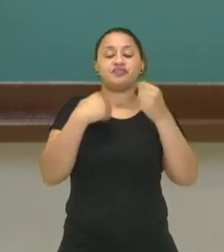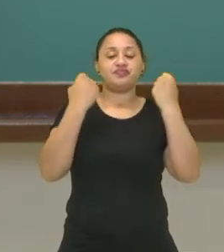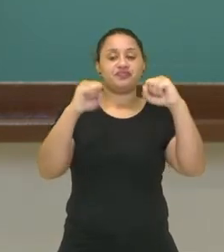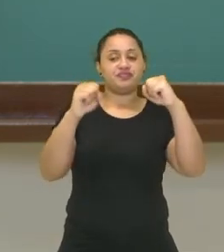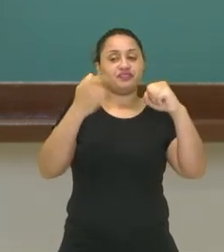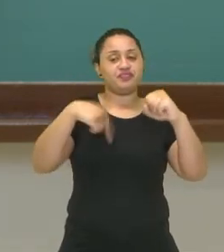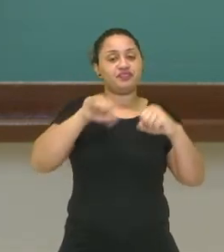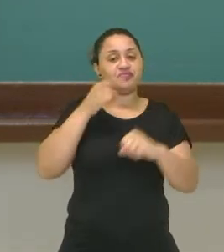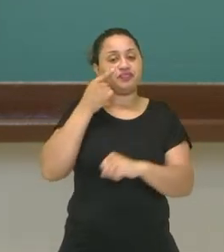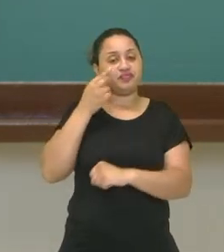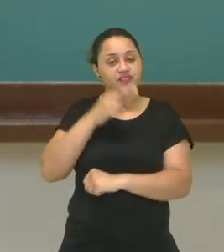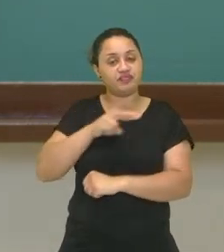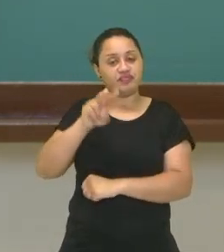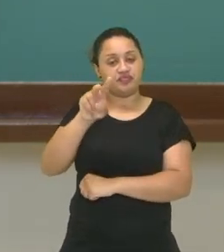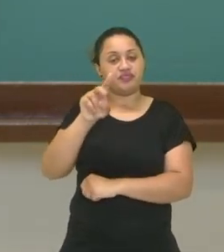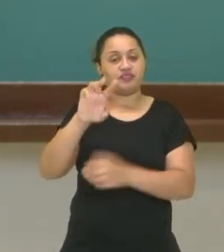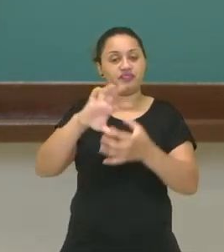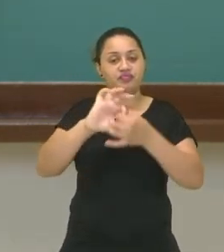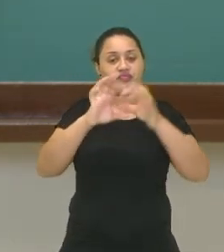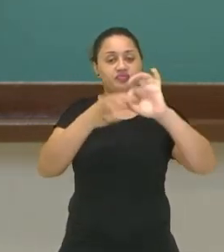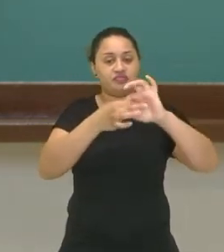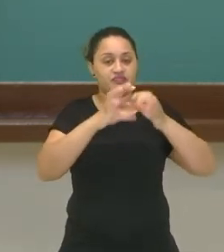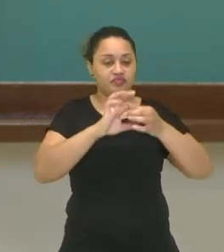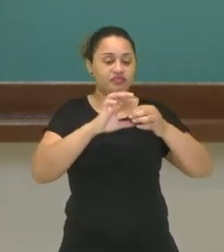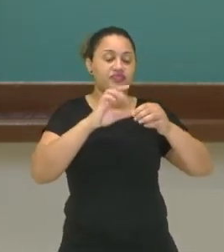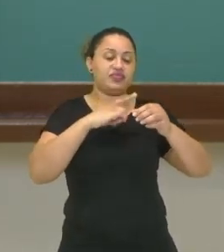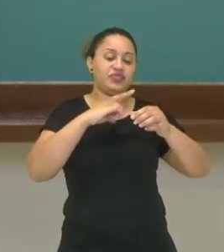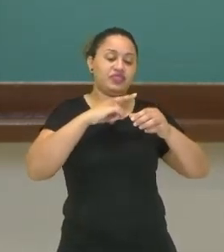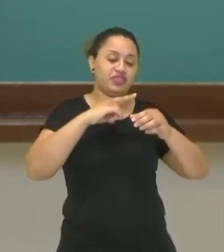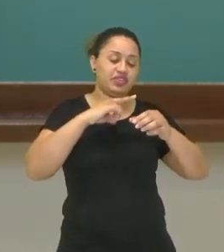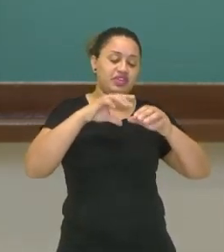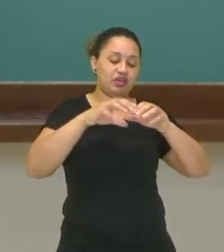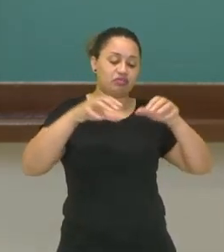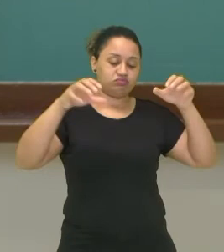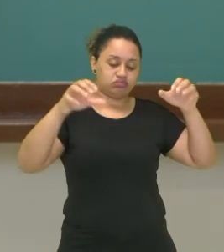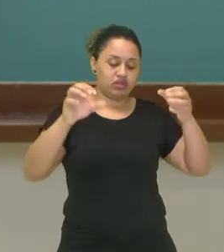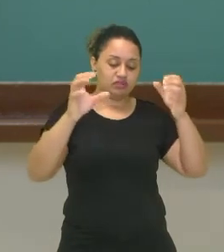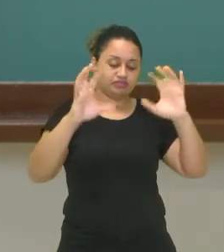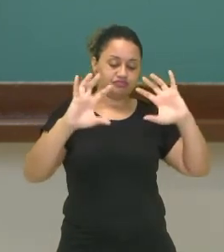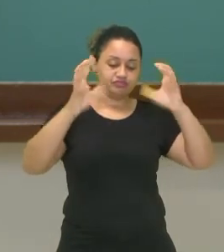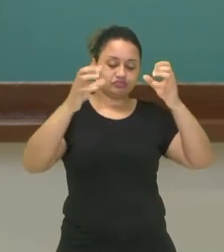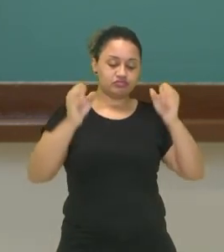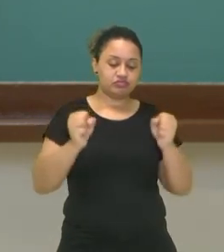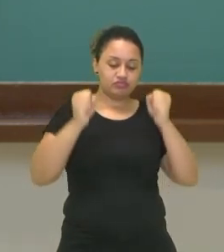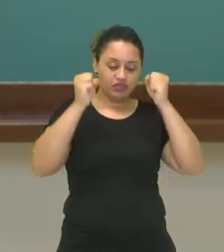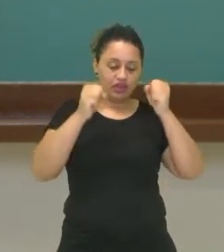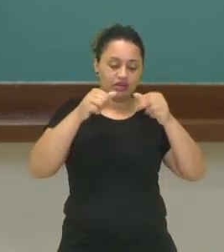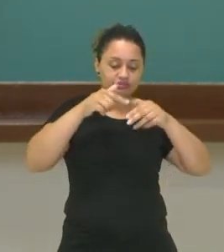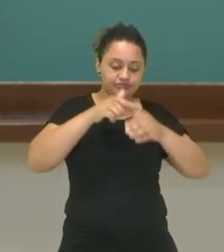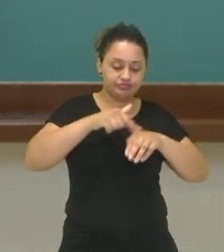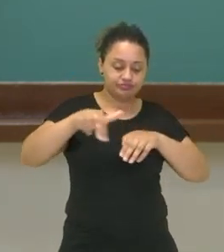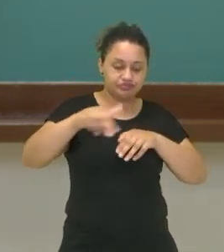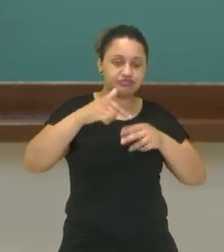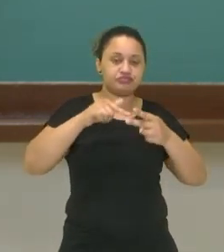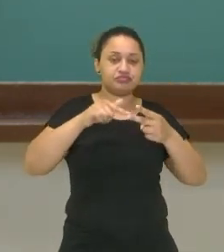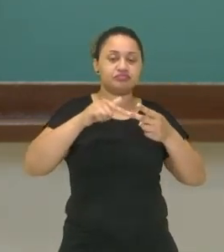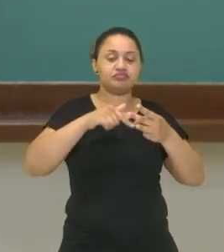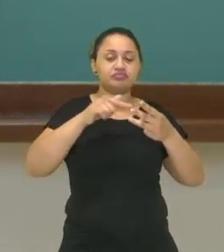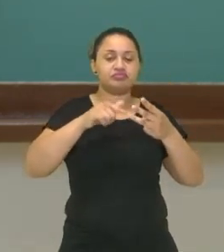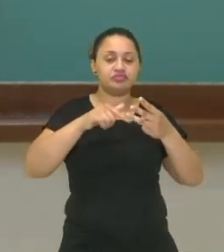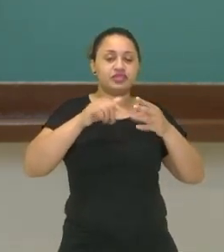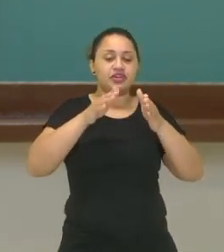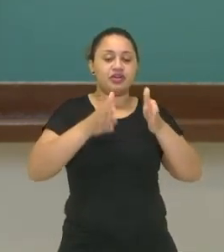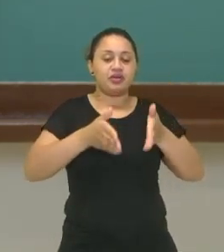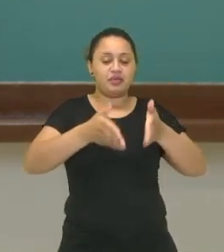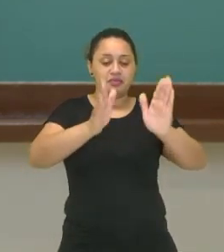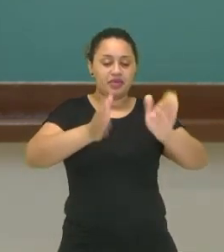nas Olimpíadas com aparelhos, as argolas, a trave, a paralela, a